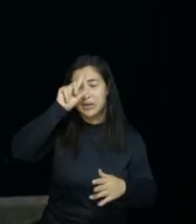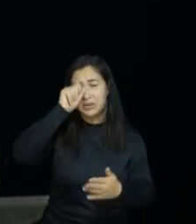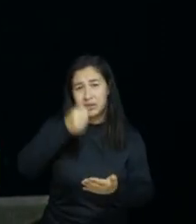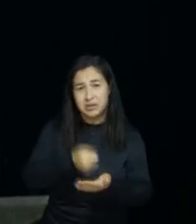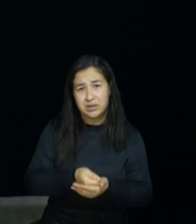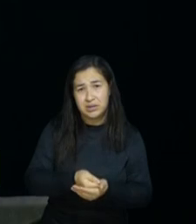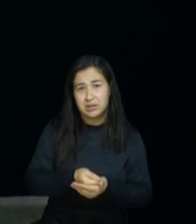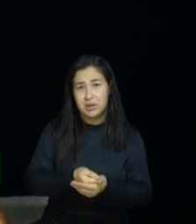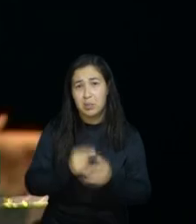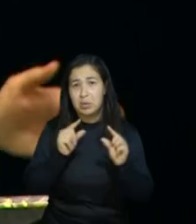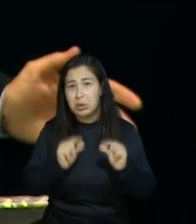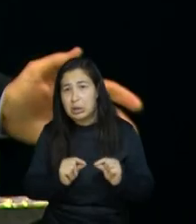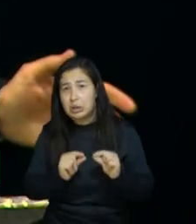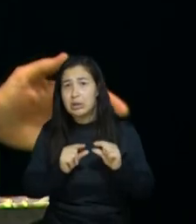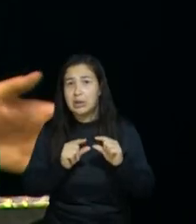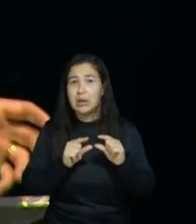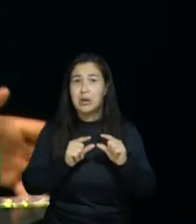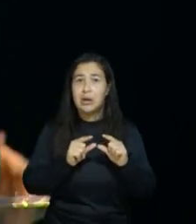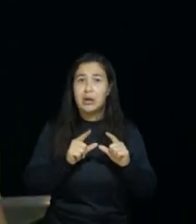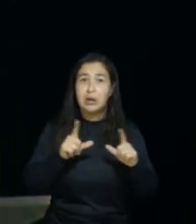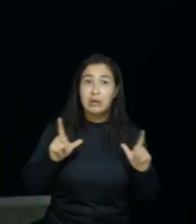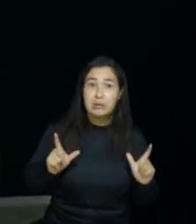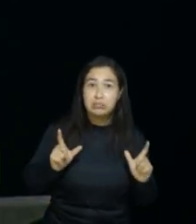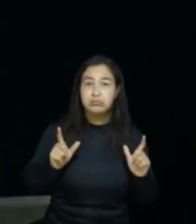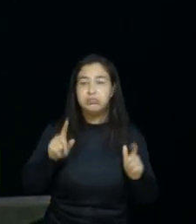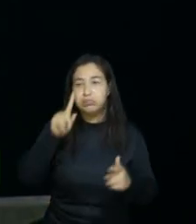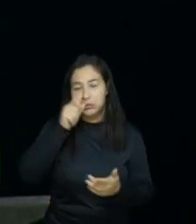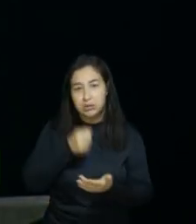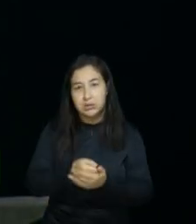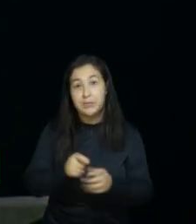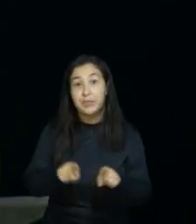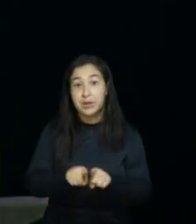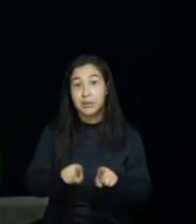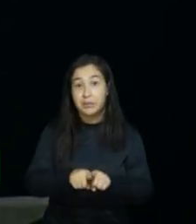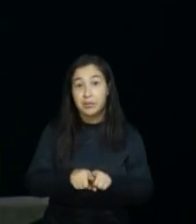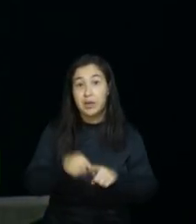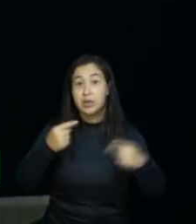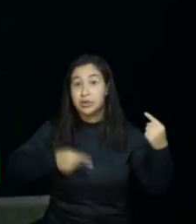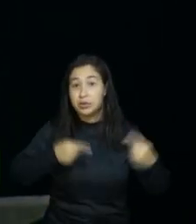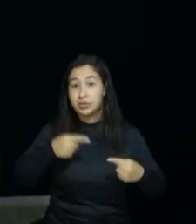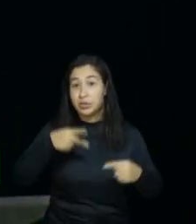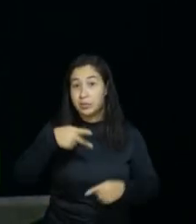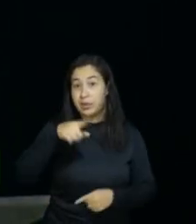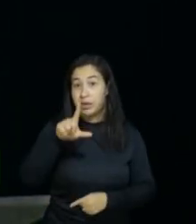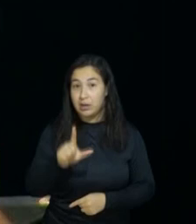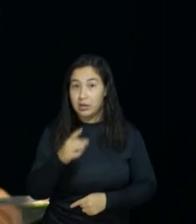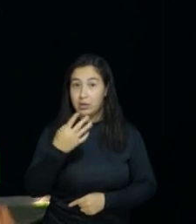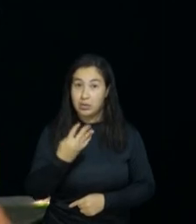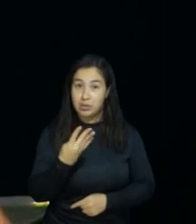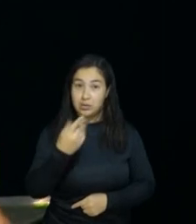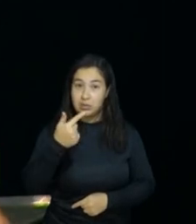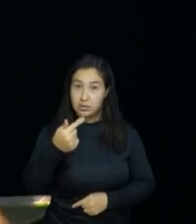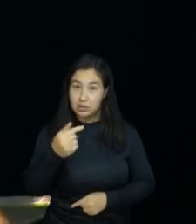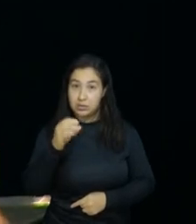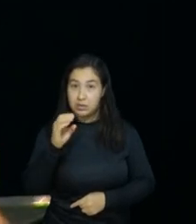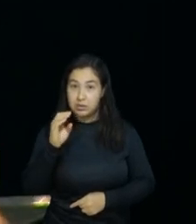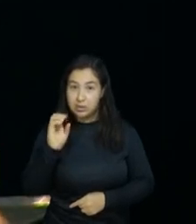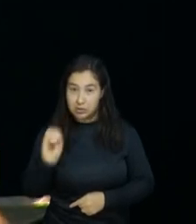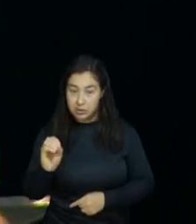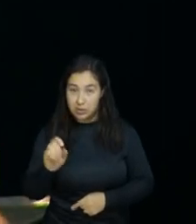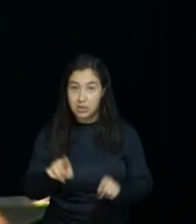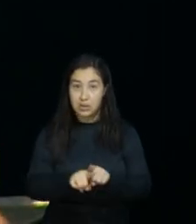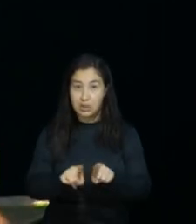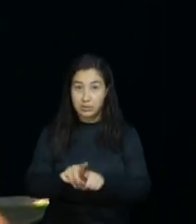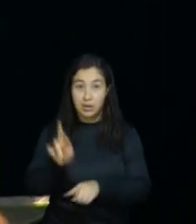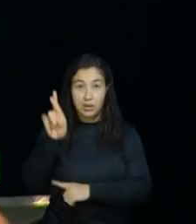desafios do Vale. Quantas vezes se discutiu o BR-470 na LESC? Quantas vezes representantes foram para